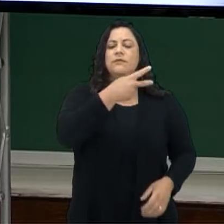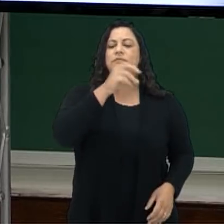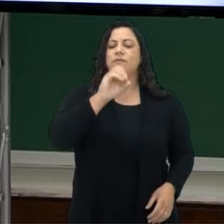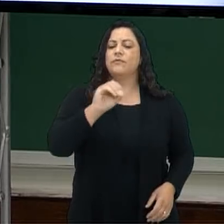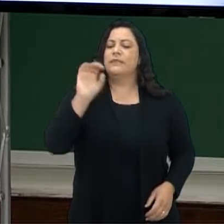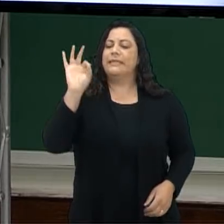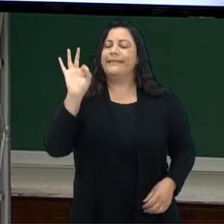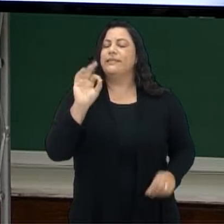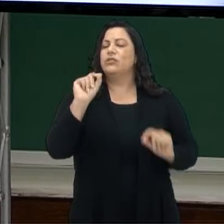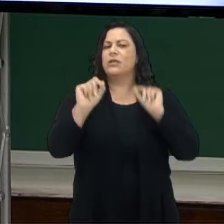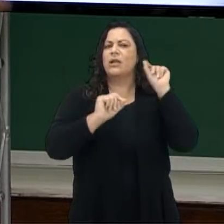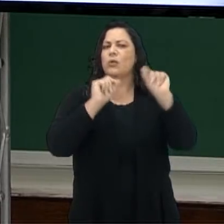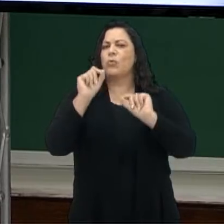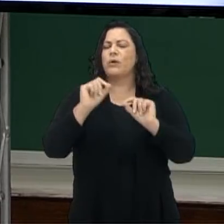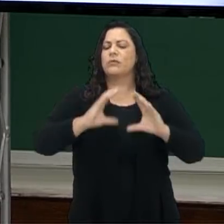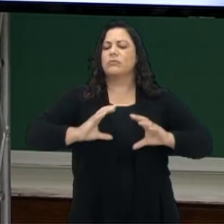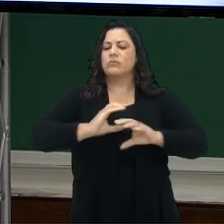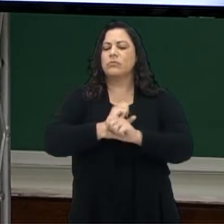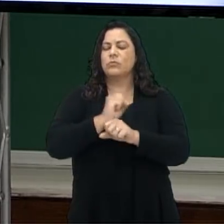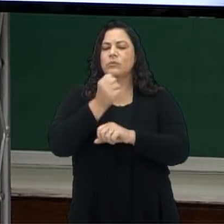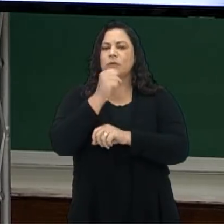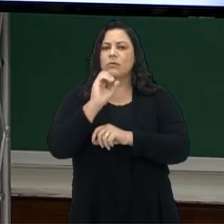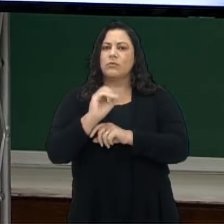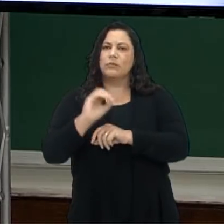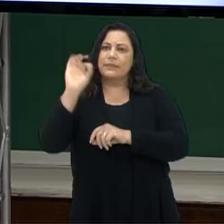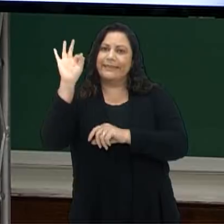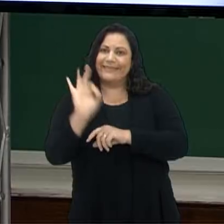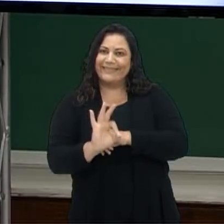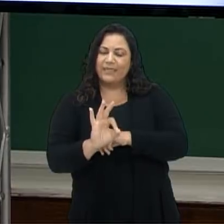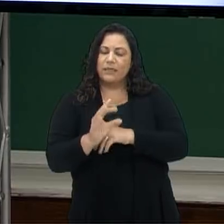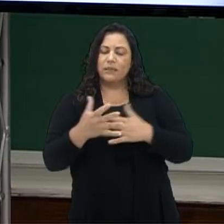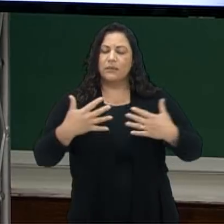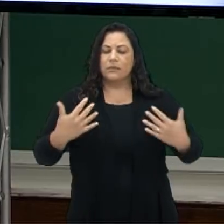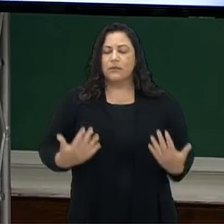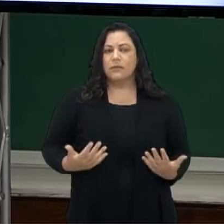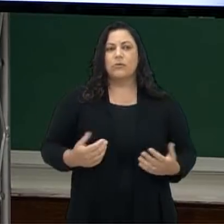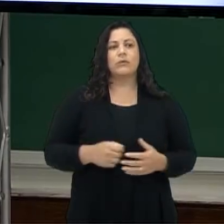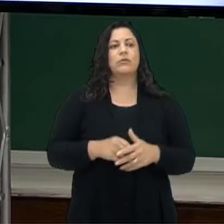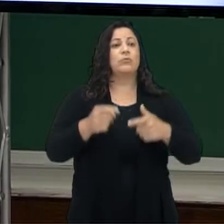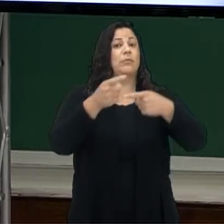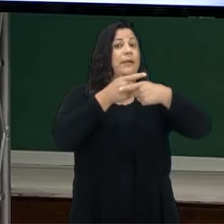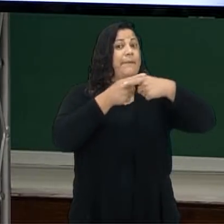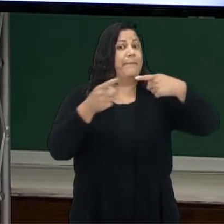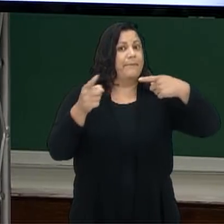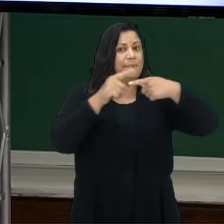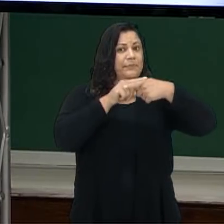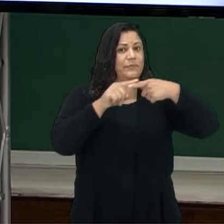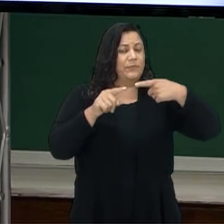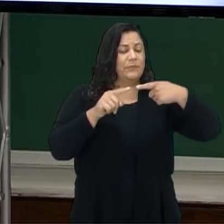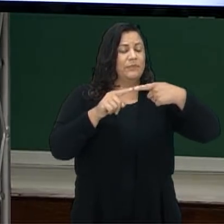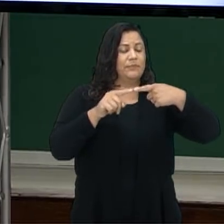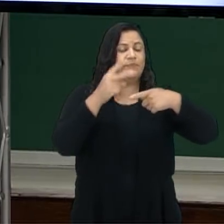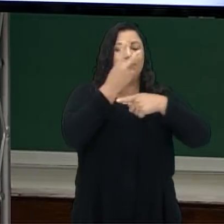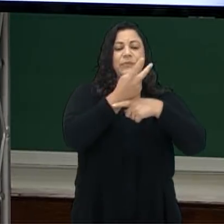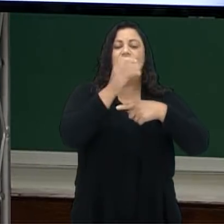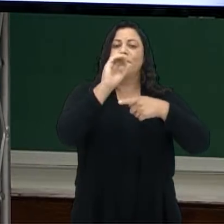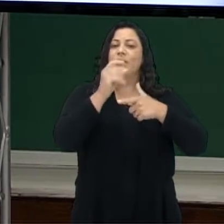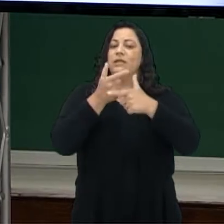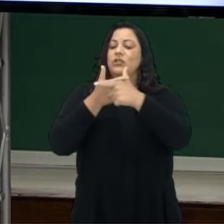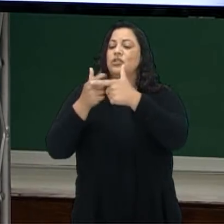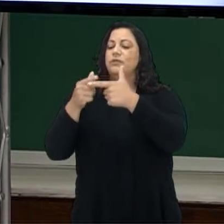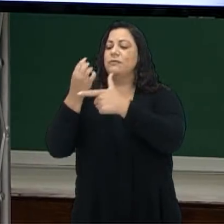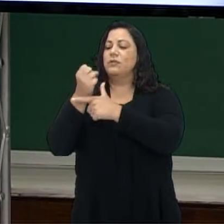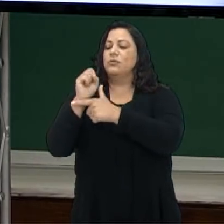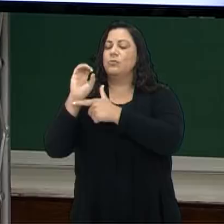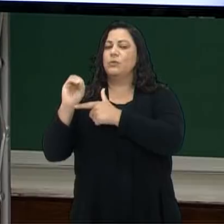por cento de 80? Para isso eu faço o quê? Eu faço uma fração, 20 divididos por 80, vezes